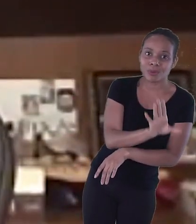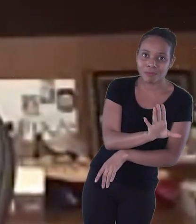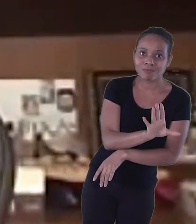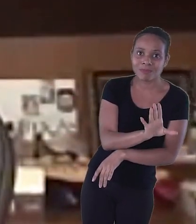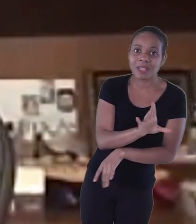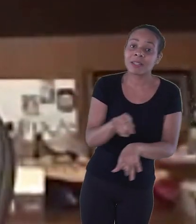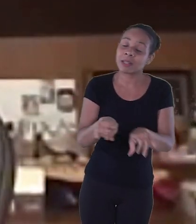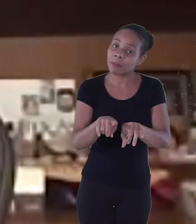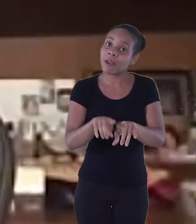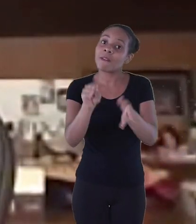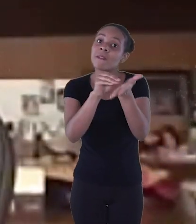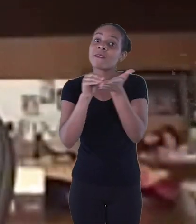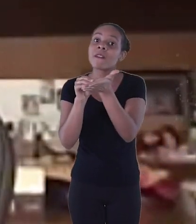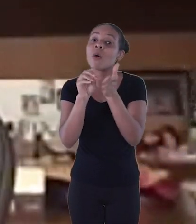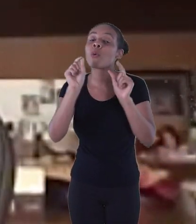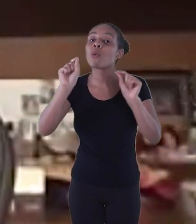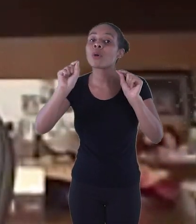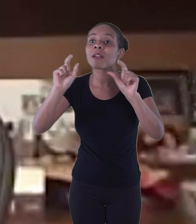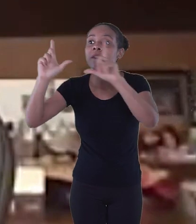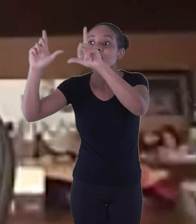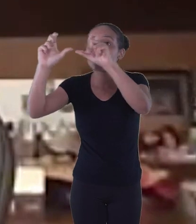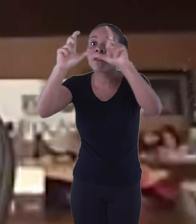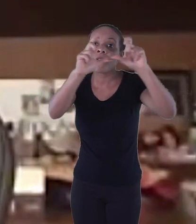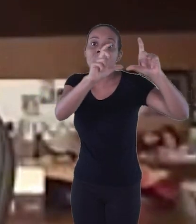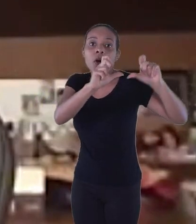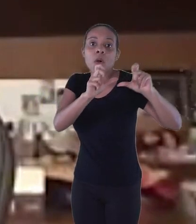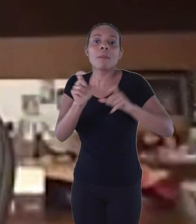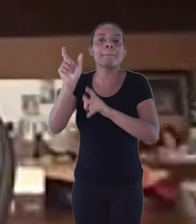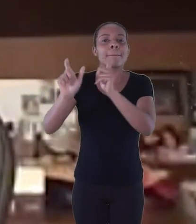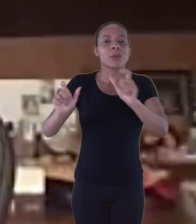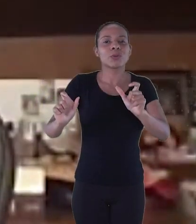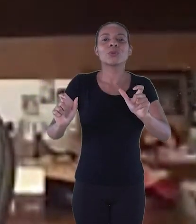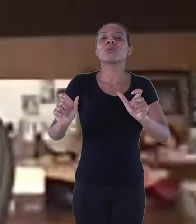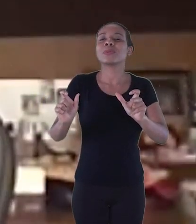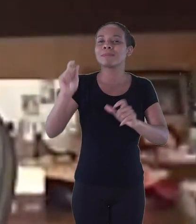pessoas negras, né? Então, acho que é um projeto bonito, que é um projeto com